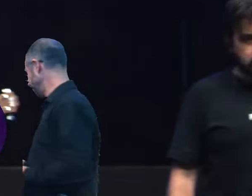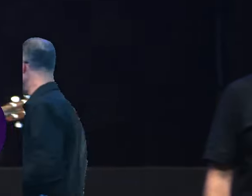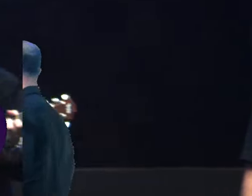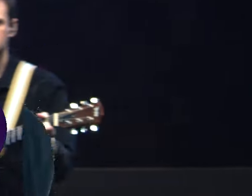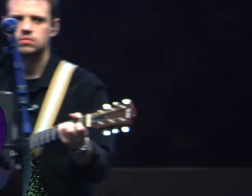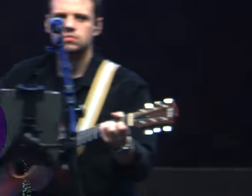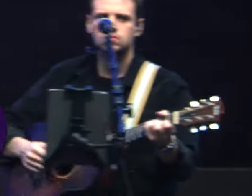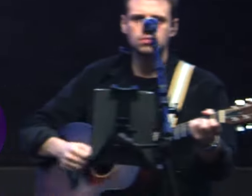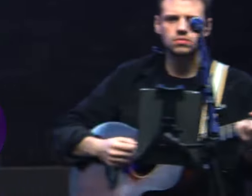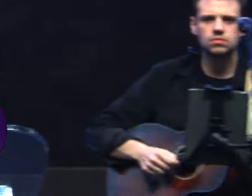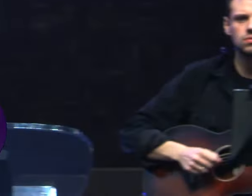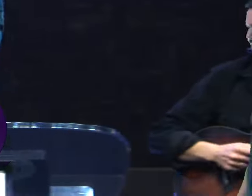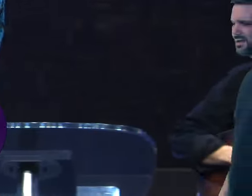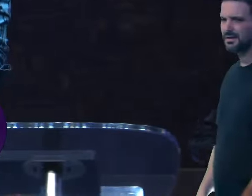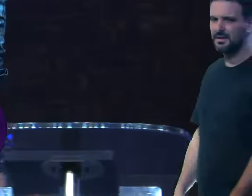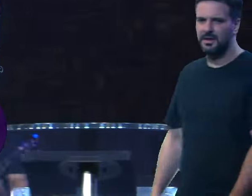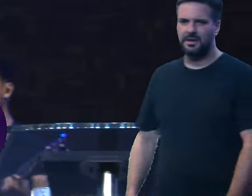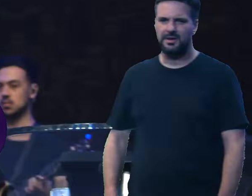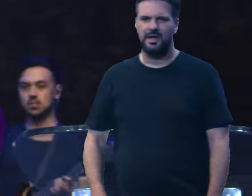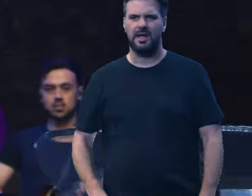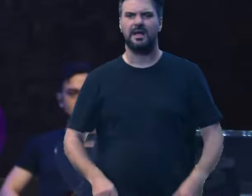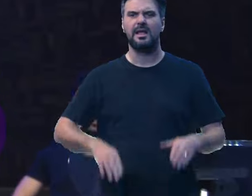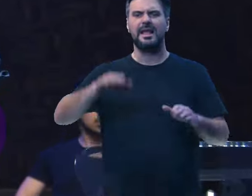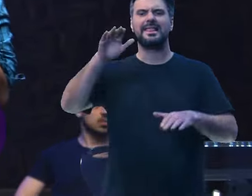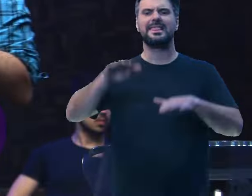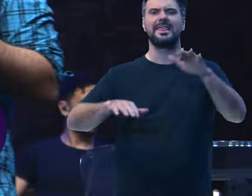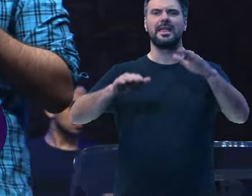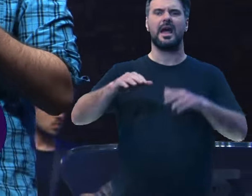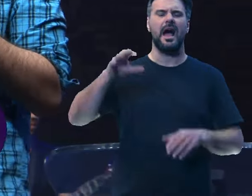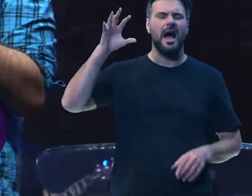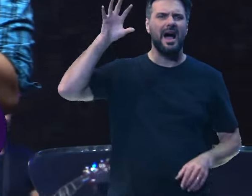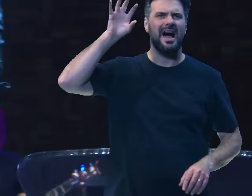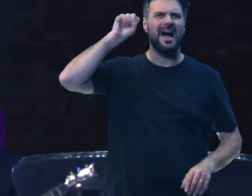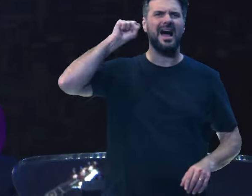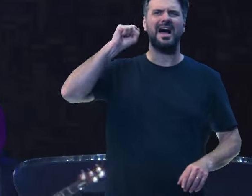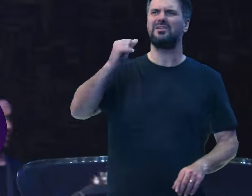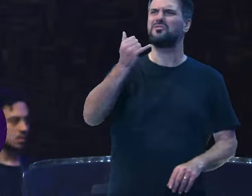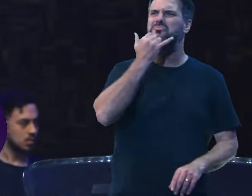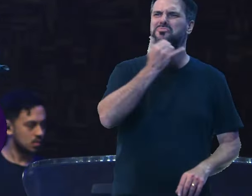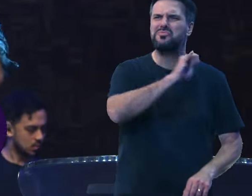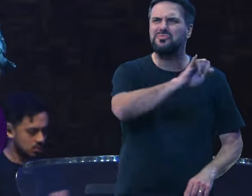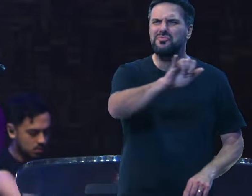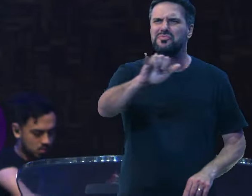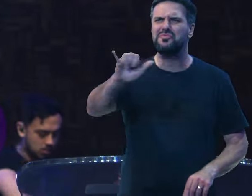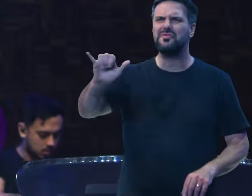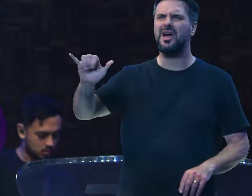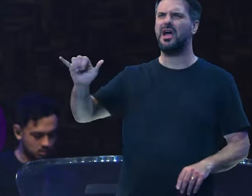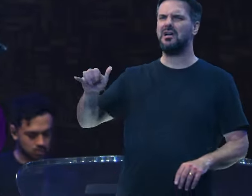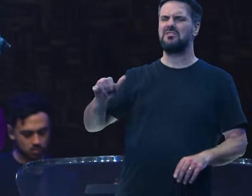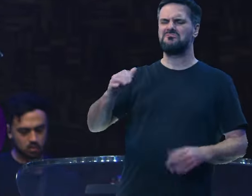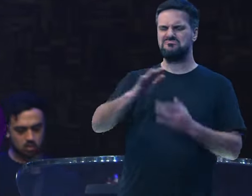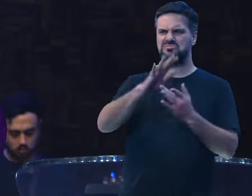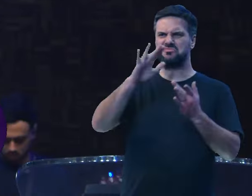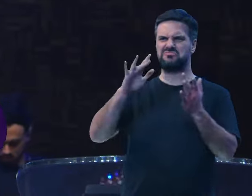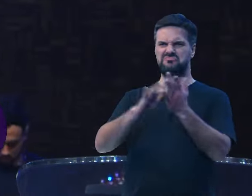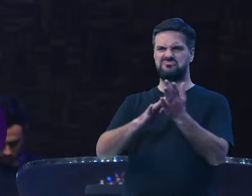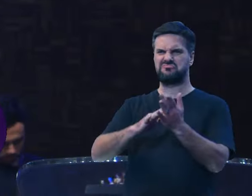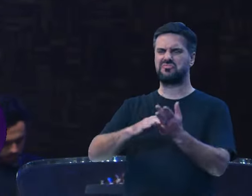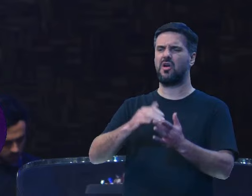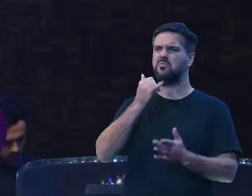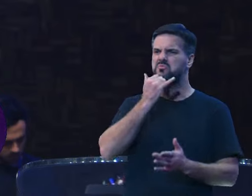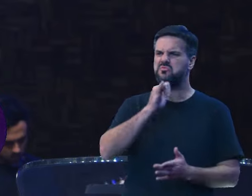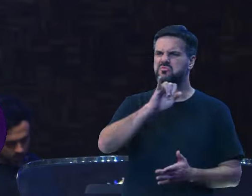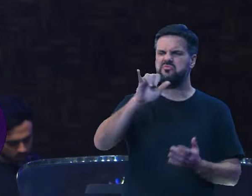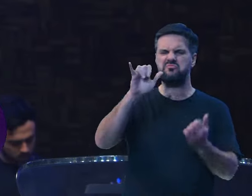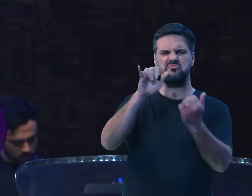Talvez você ouviu falar aqui sobre o perdão. Você ouviu falar aqui sobre um Deus misericordioso, um Jesus que perdoa as nossas falhas, o pecado.